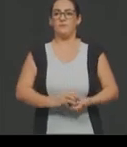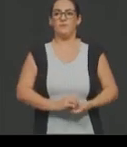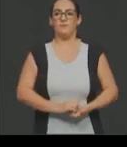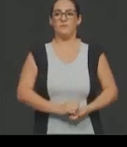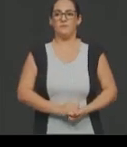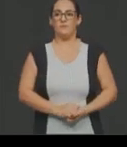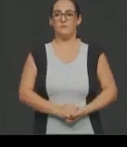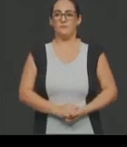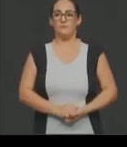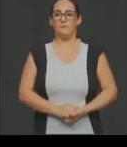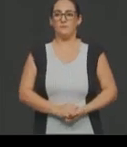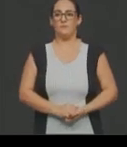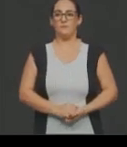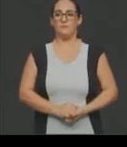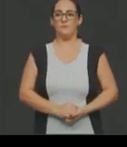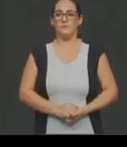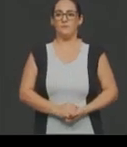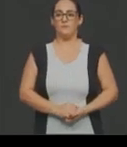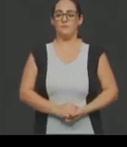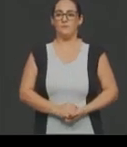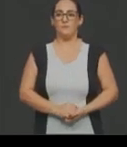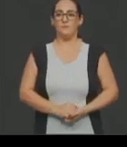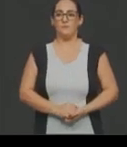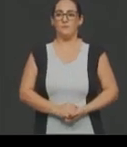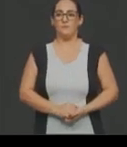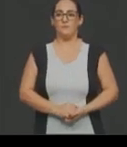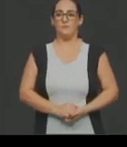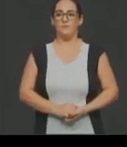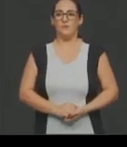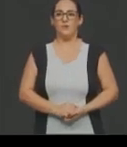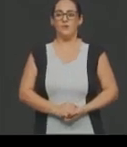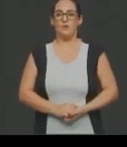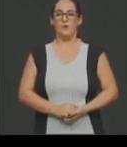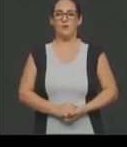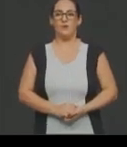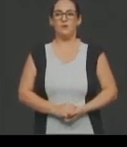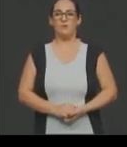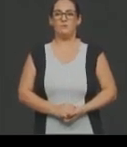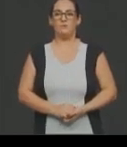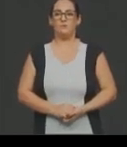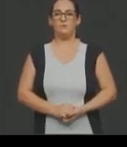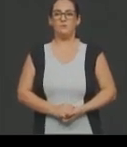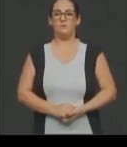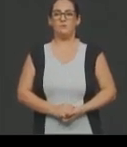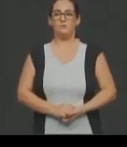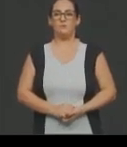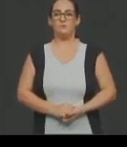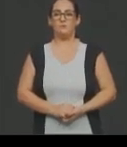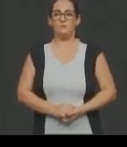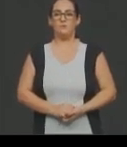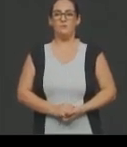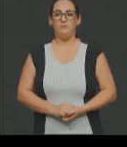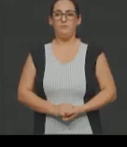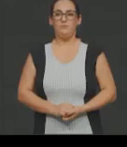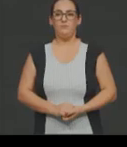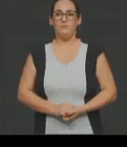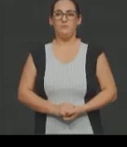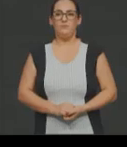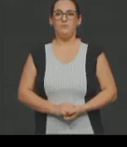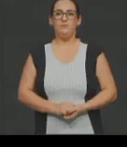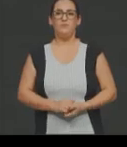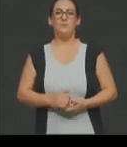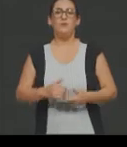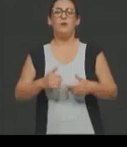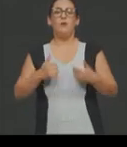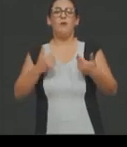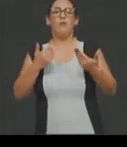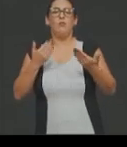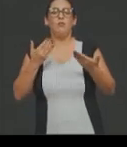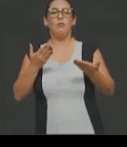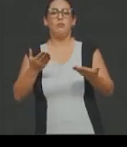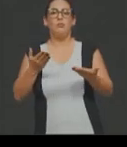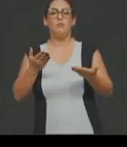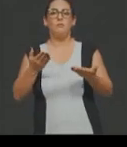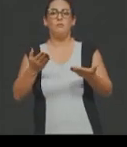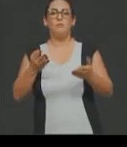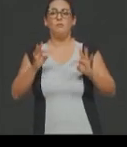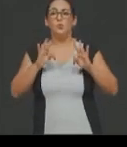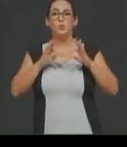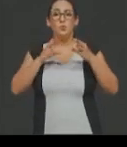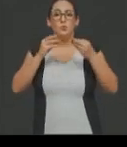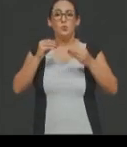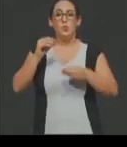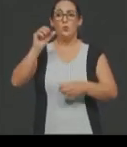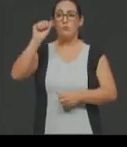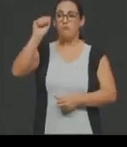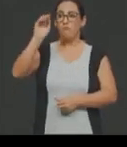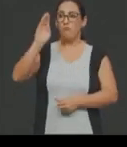qualificação profissional; ou letra E, instrumentos de modernização jurídica. Então, todo